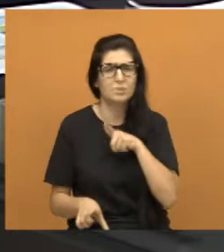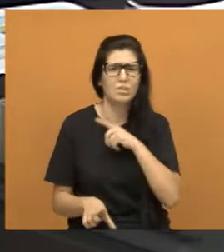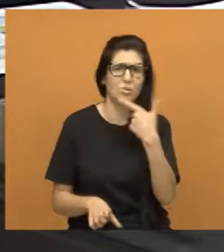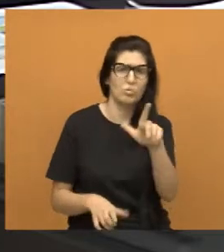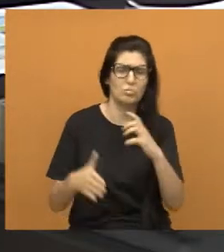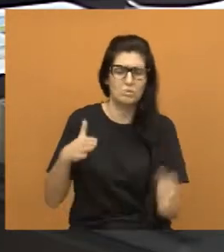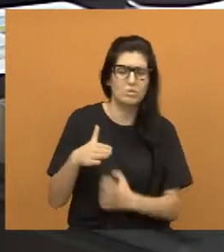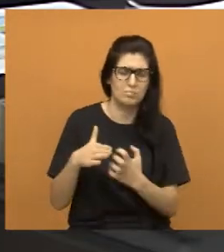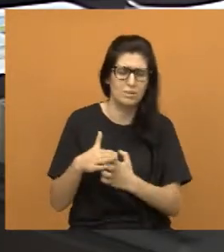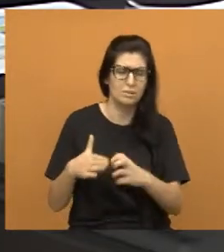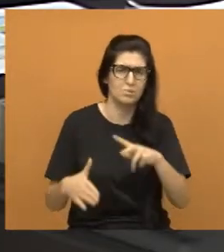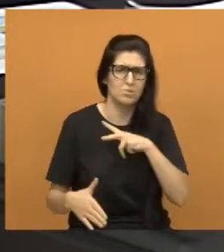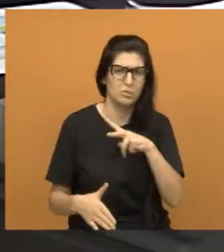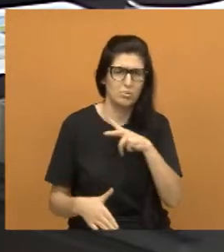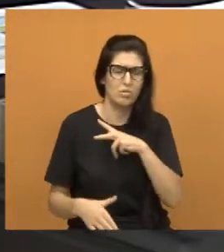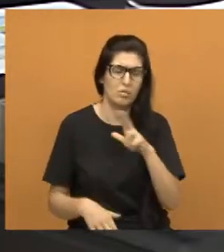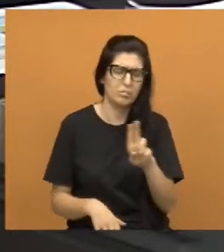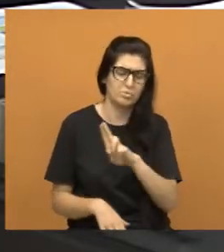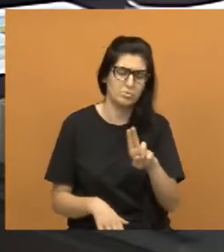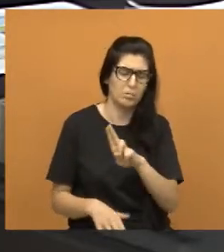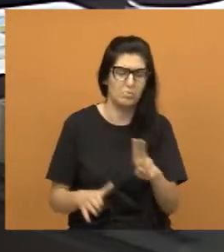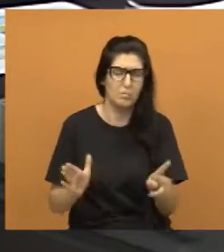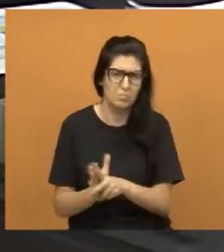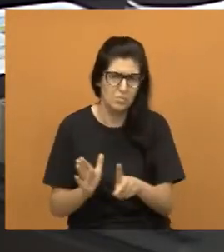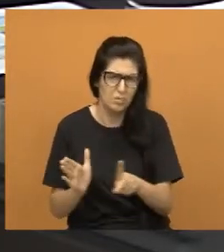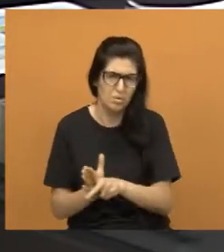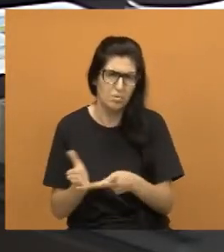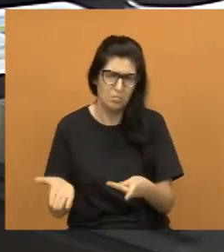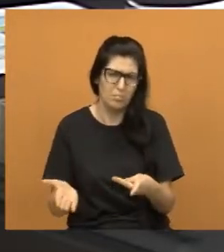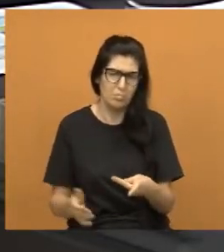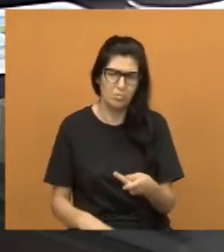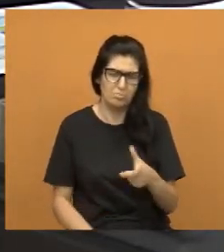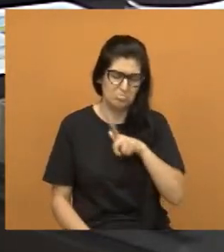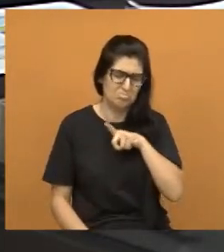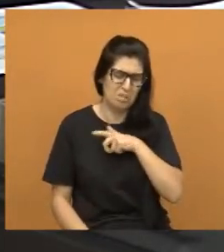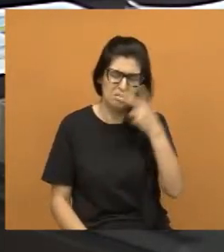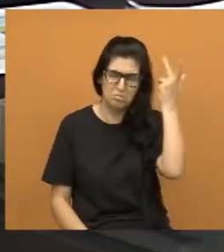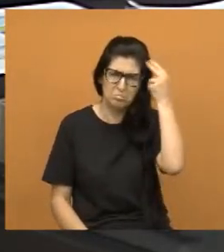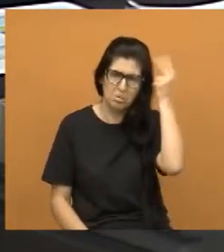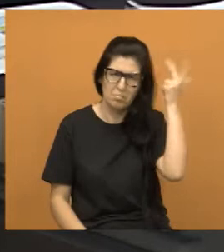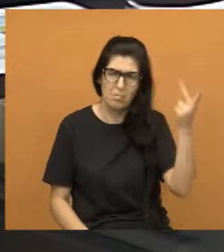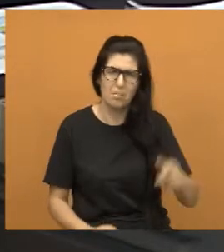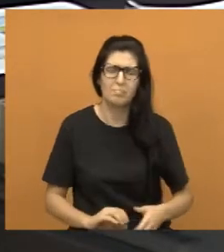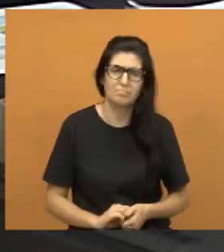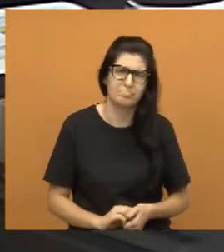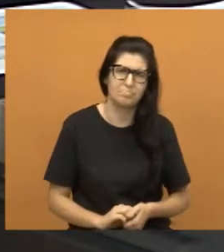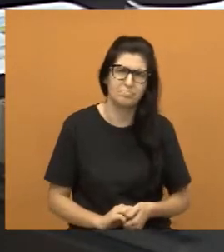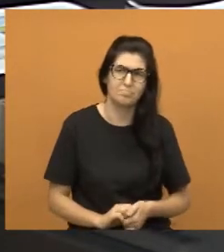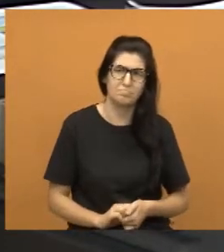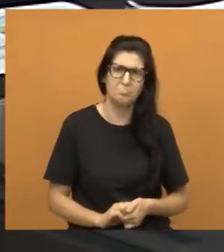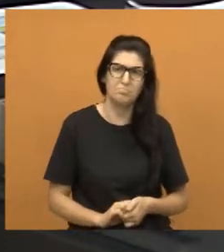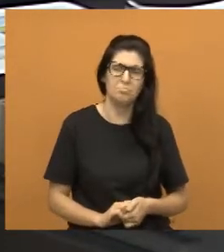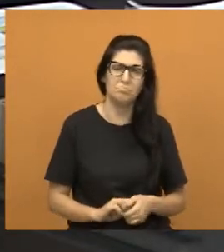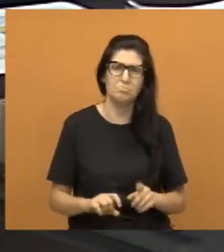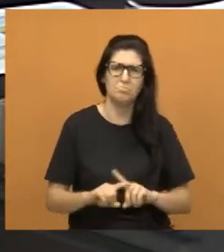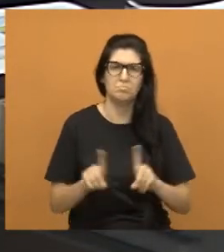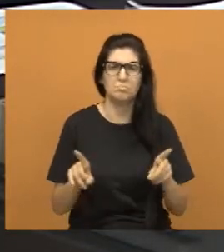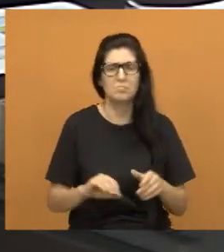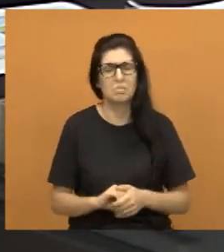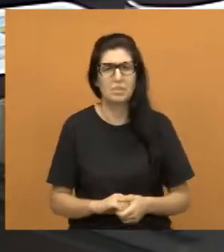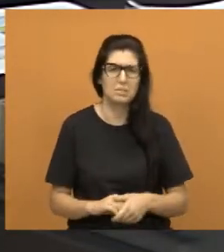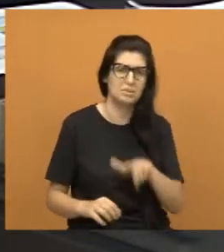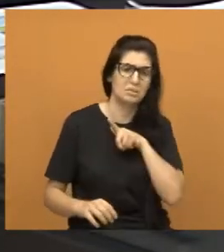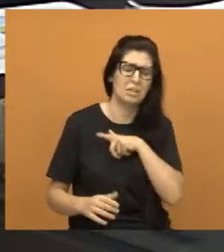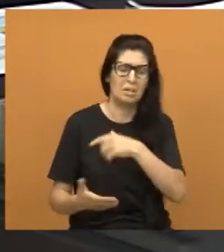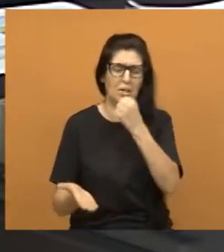que levam o nome, né? Aliás, levam o nome do proprietário mesmo, enfim, né? Ah, mas tem a marca,